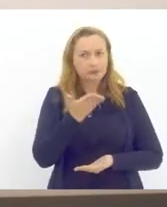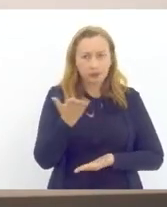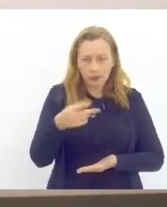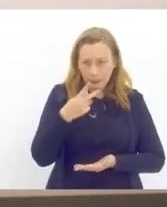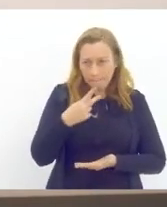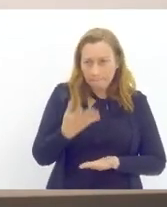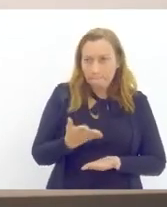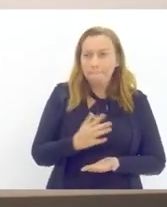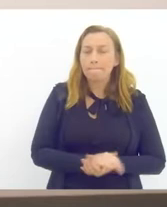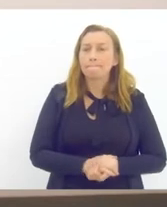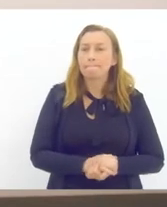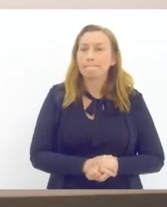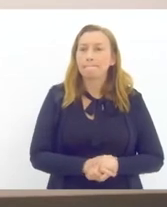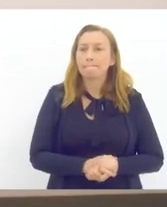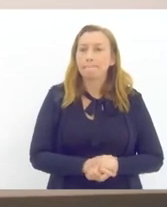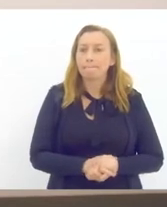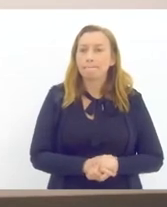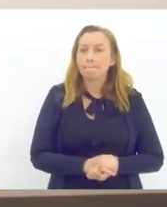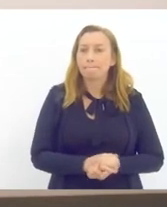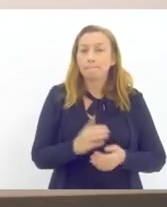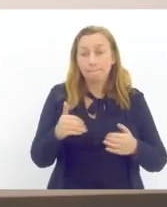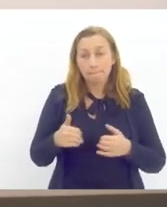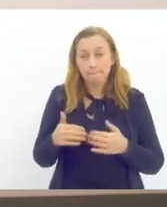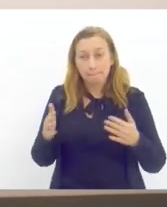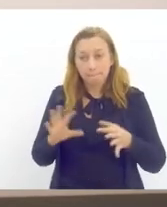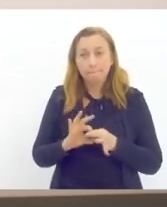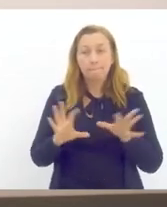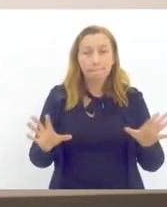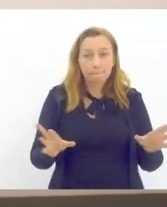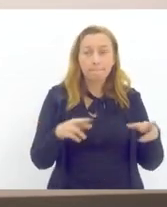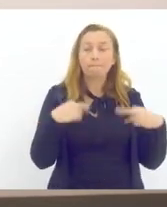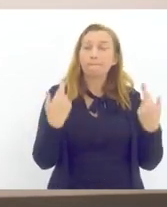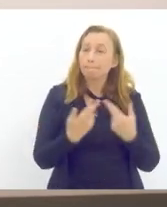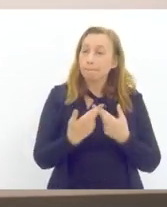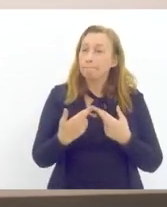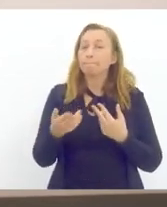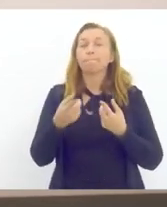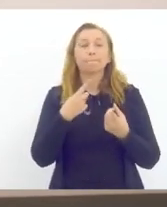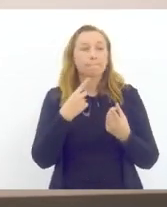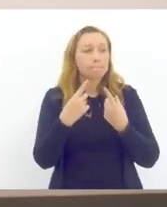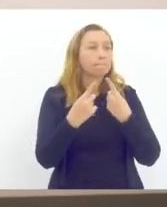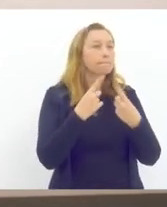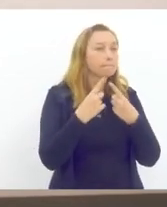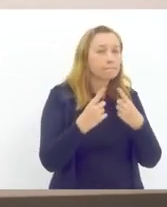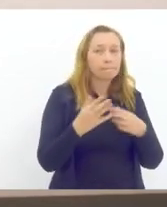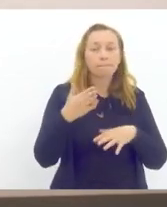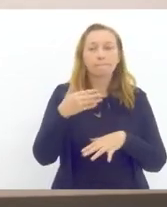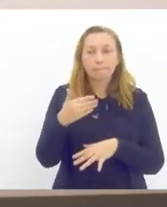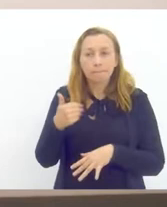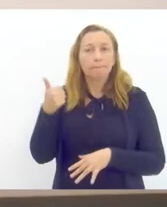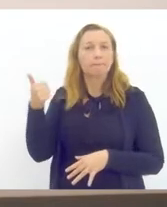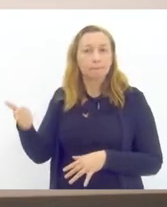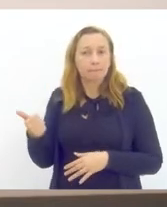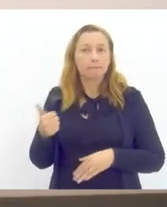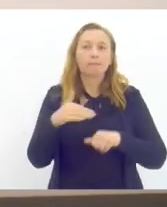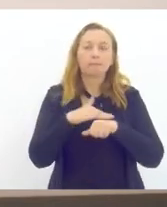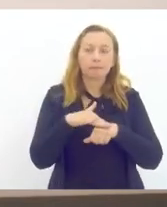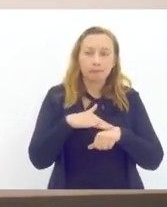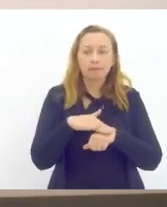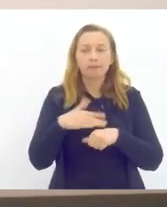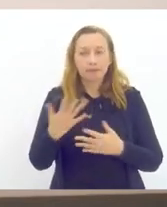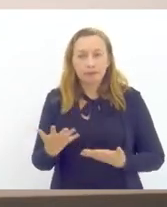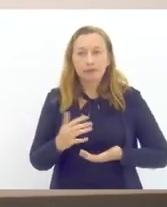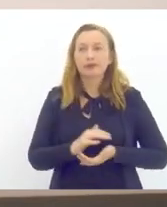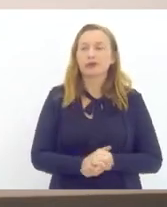que é uma leitura ainda em aberto, e as audiências são boas porque a gente vai aperfeiçoando e melhorando a nossa